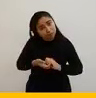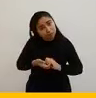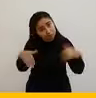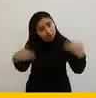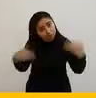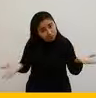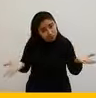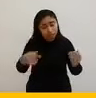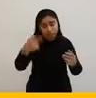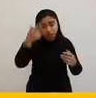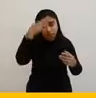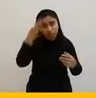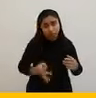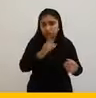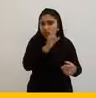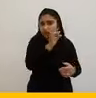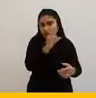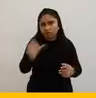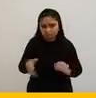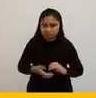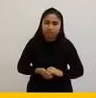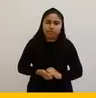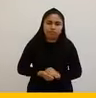a partir do dia 1º de junho.